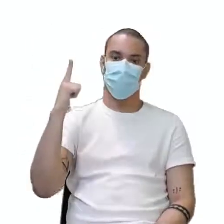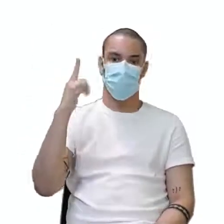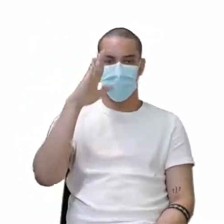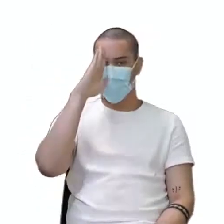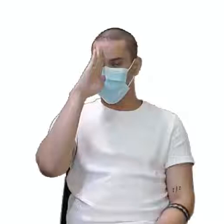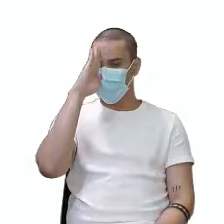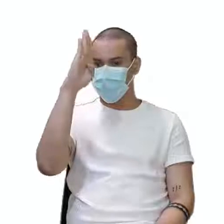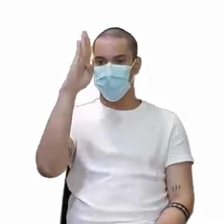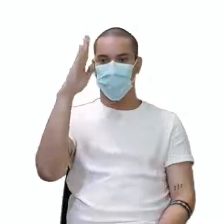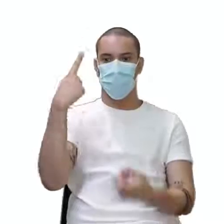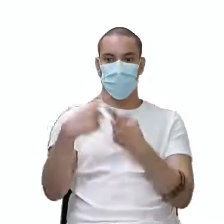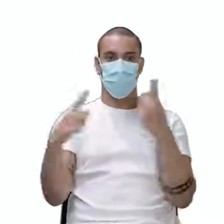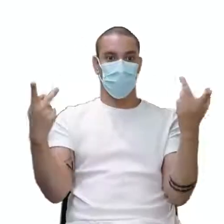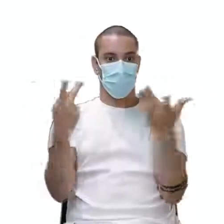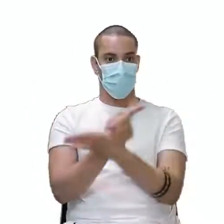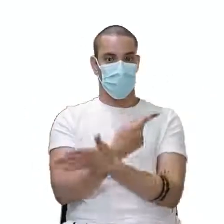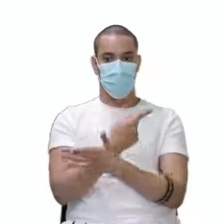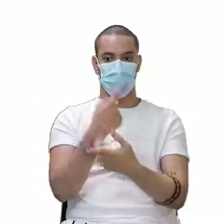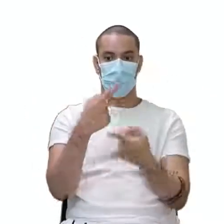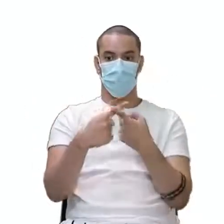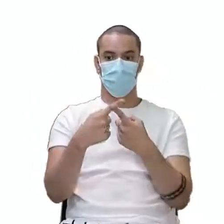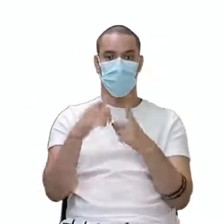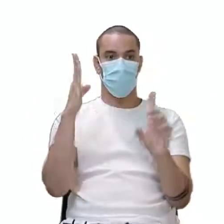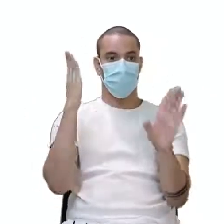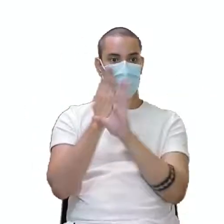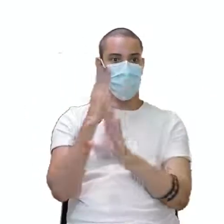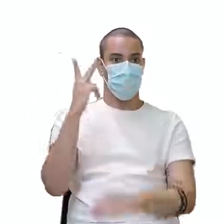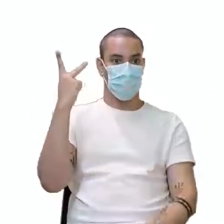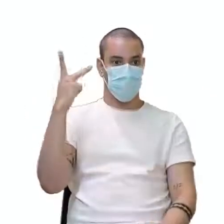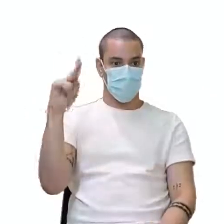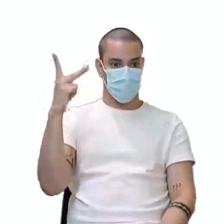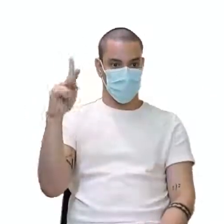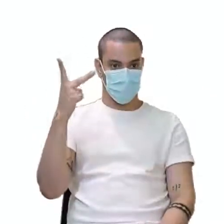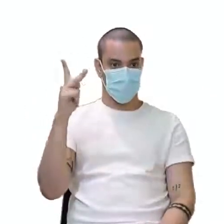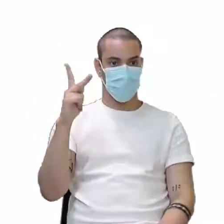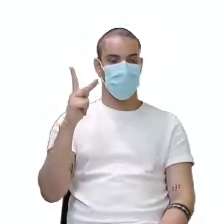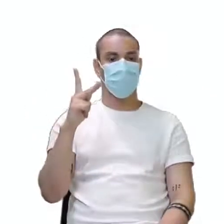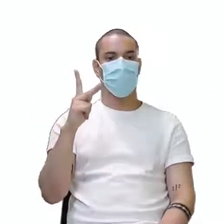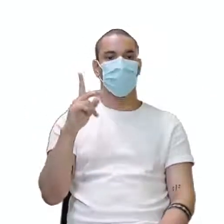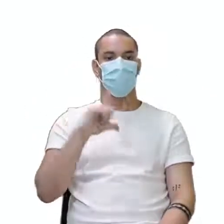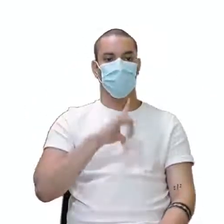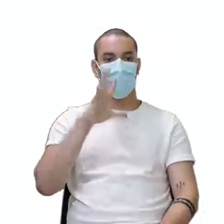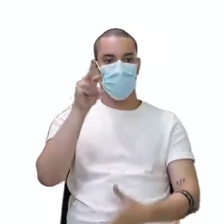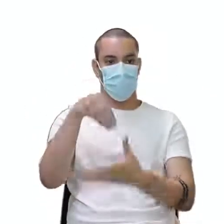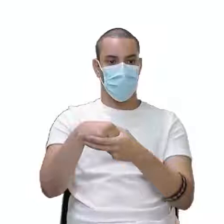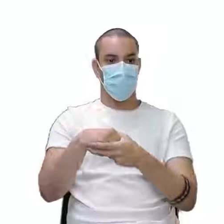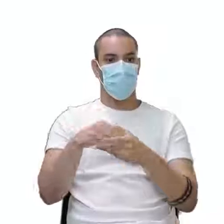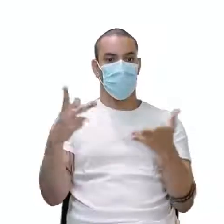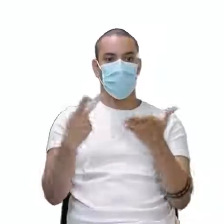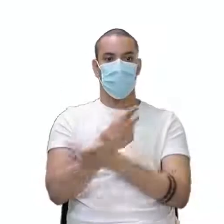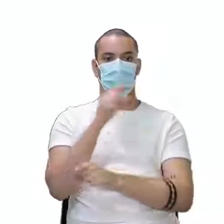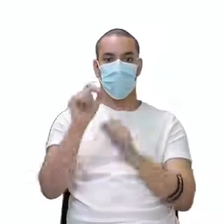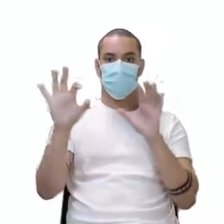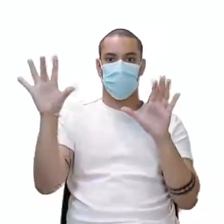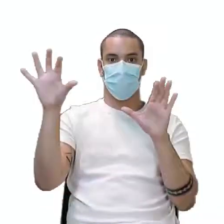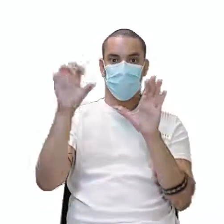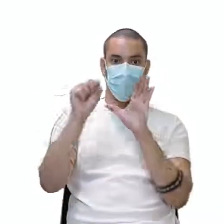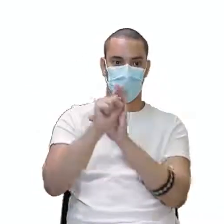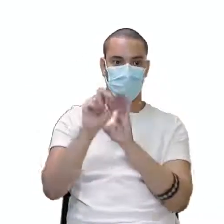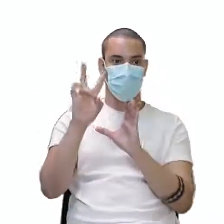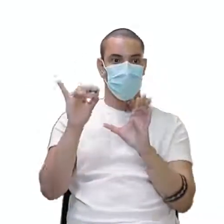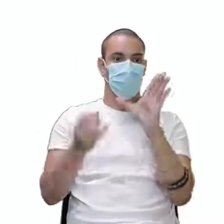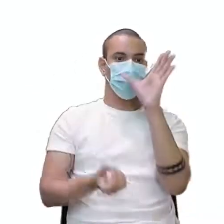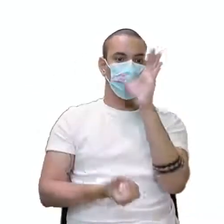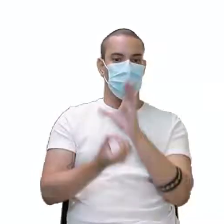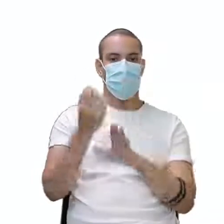sol, para que isso aconteça. Por quê? É através do sol que nas folhas dos vegetais vai acontecer a fotossíntese, que vai